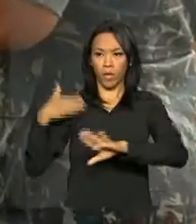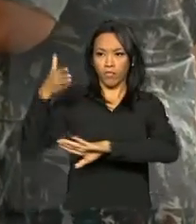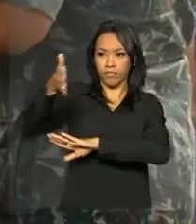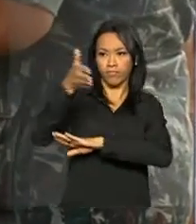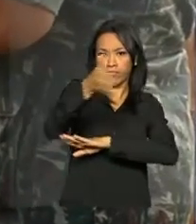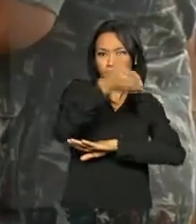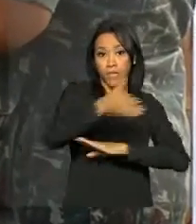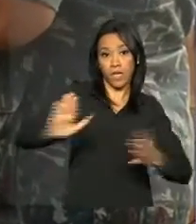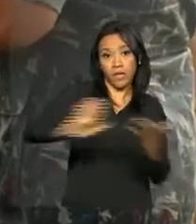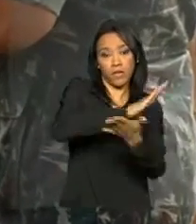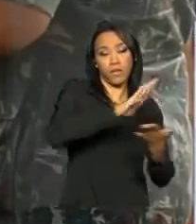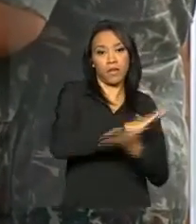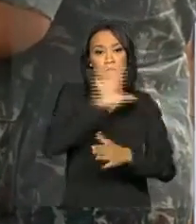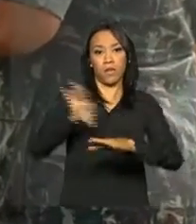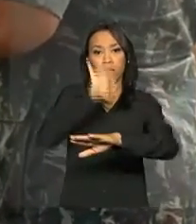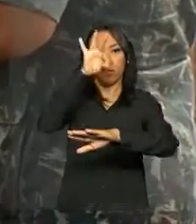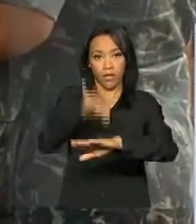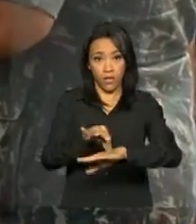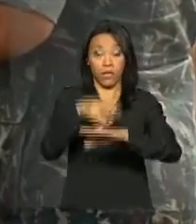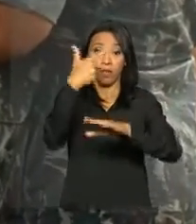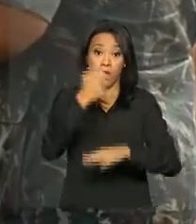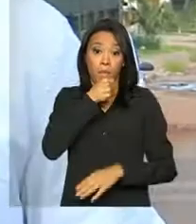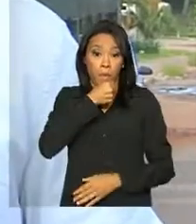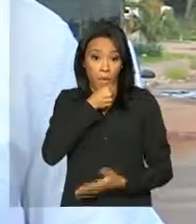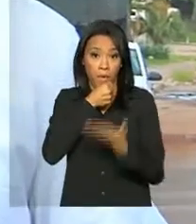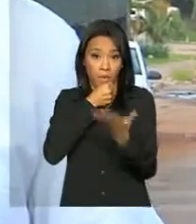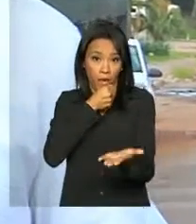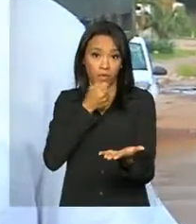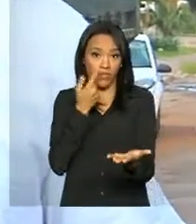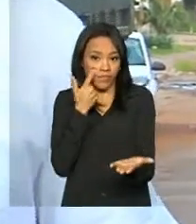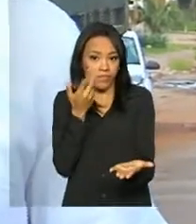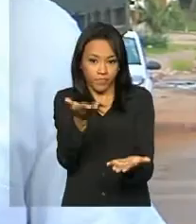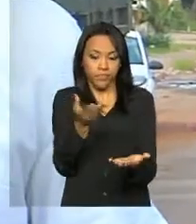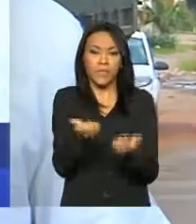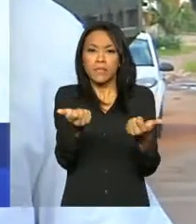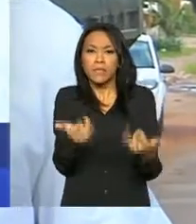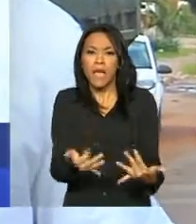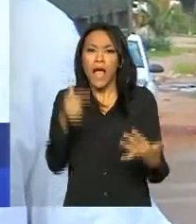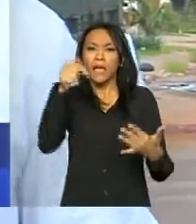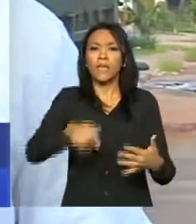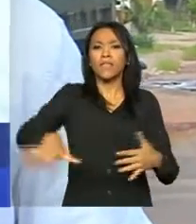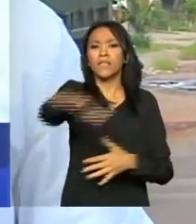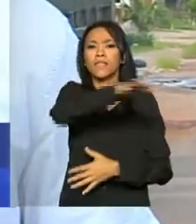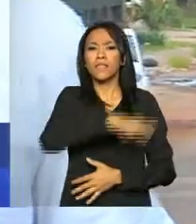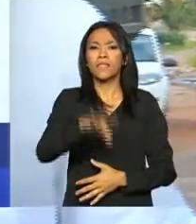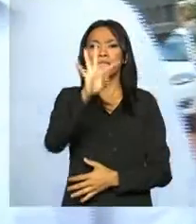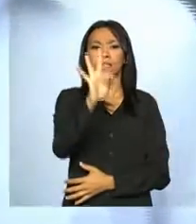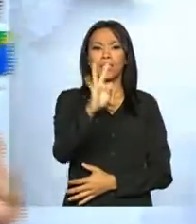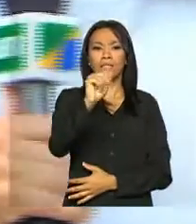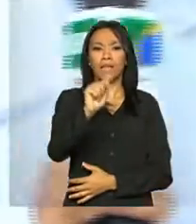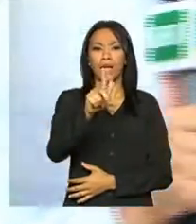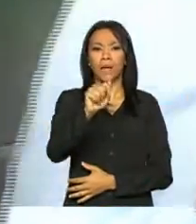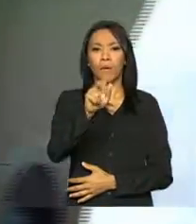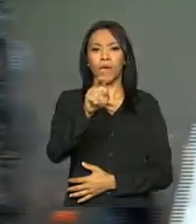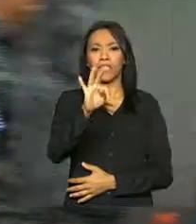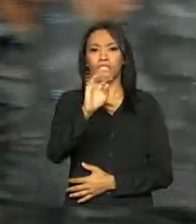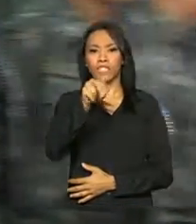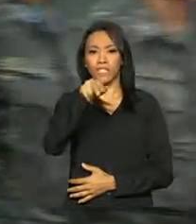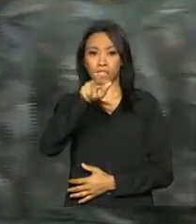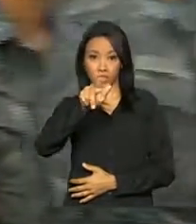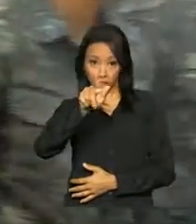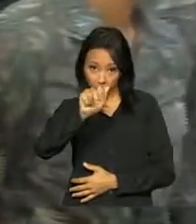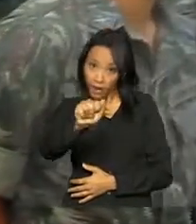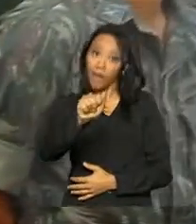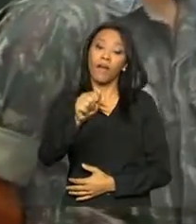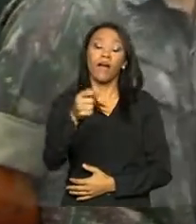com a seca o repórter rafael gasparoto acompanhou a mobilização aqui em taguatinga conta com 400 soldados e 500 bombeiros a estimativa